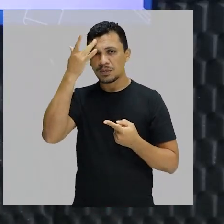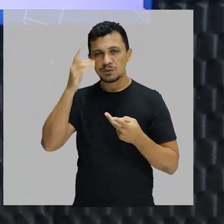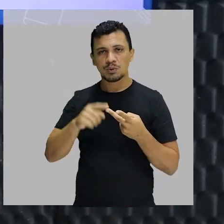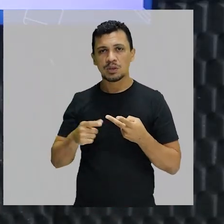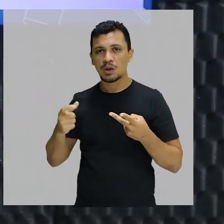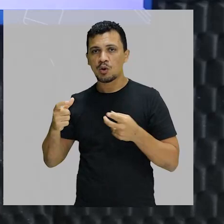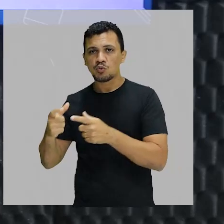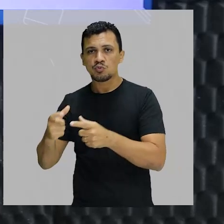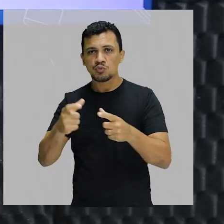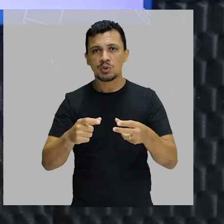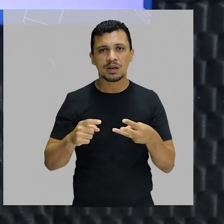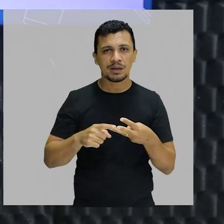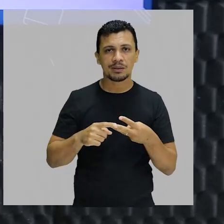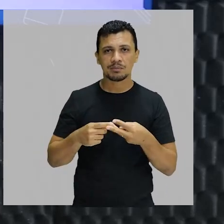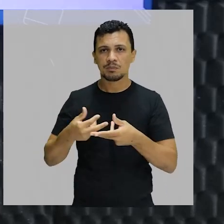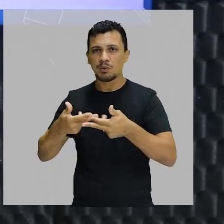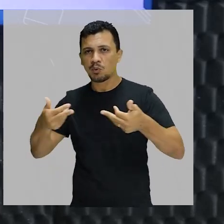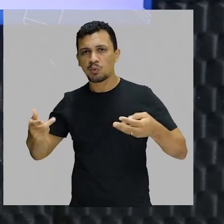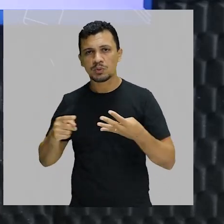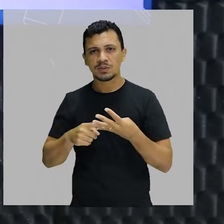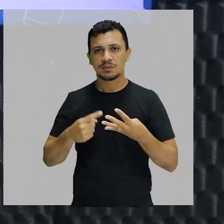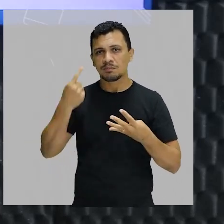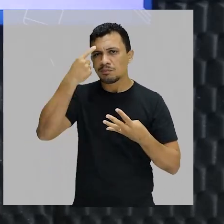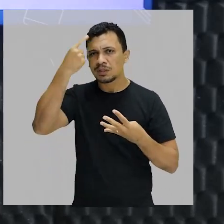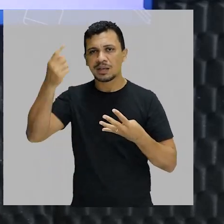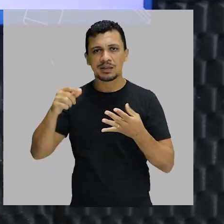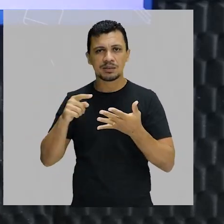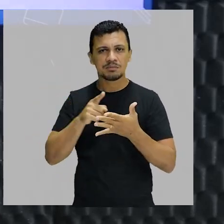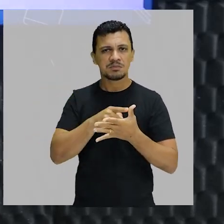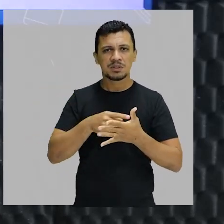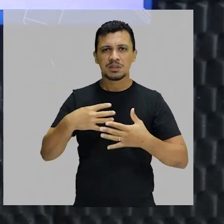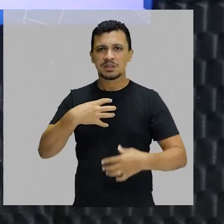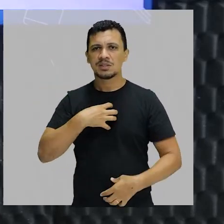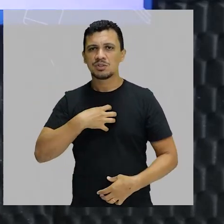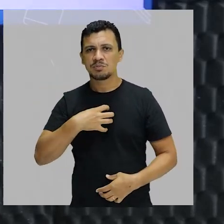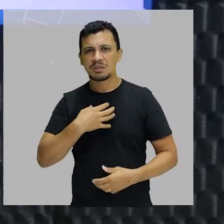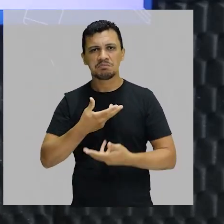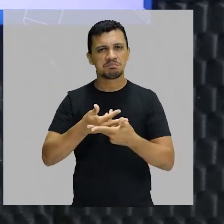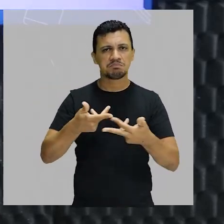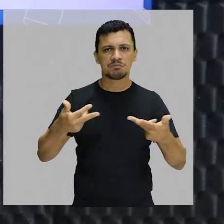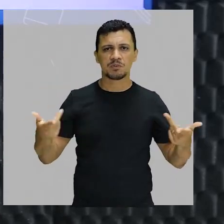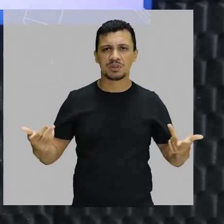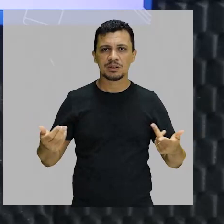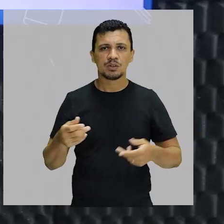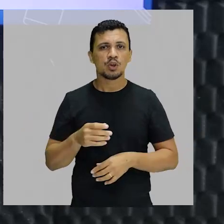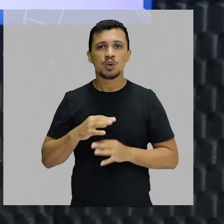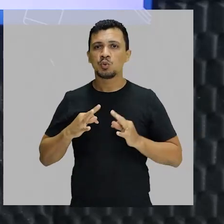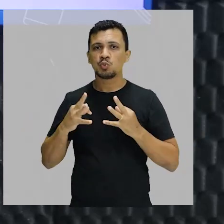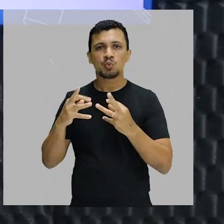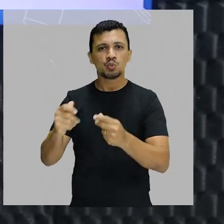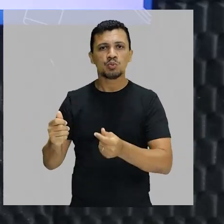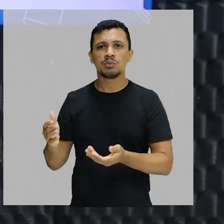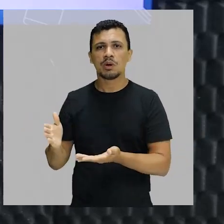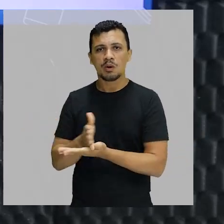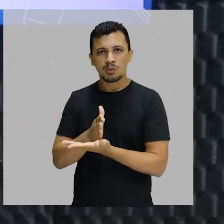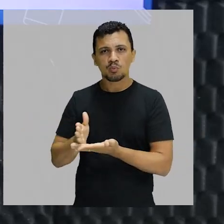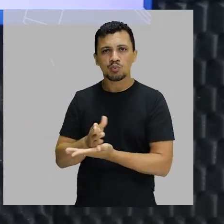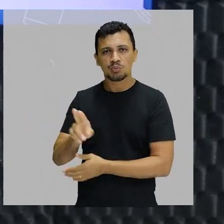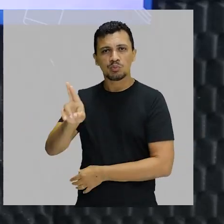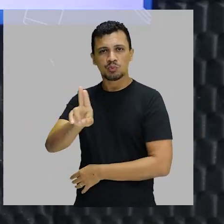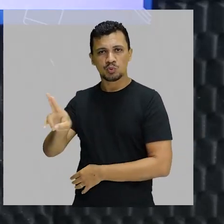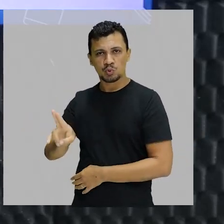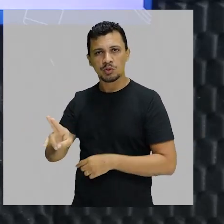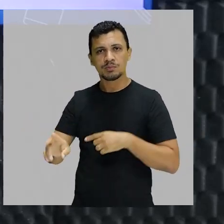lugares, coisas, ideias, sentimentos e etc. Ou seja, a tudo que tem algum nome. Por essa